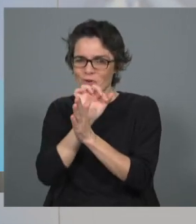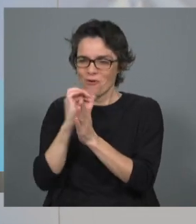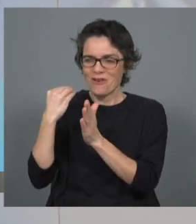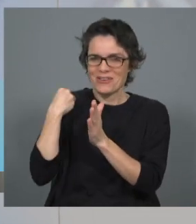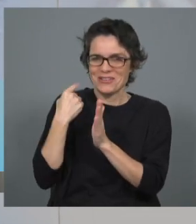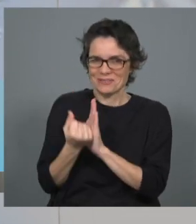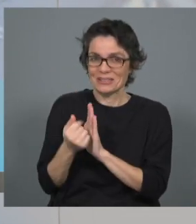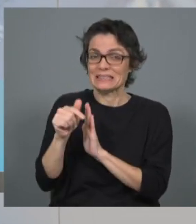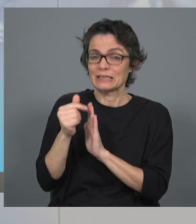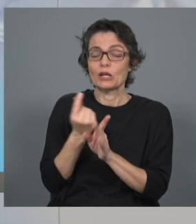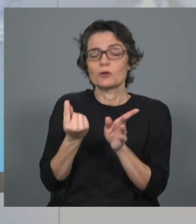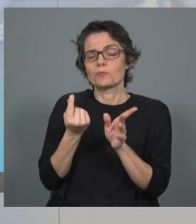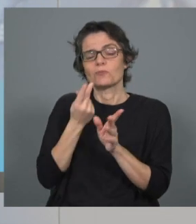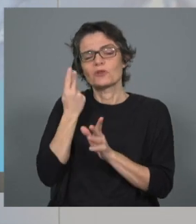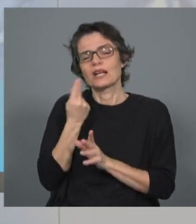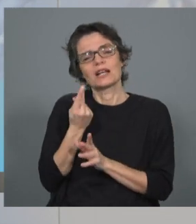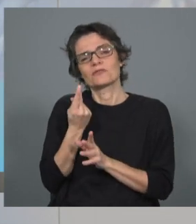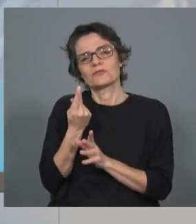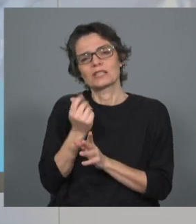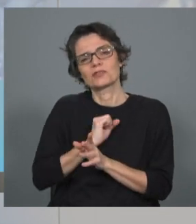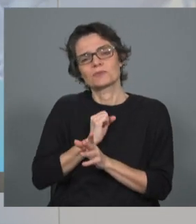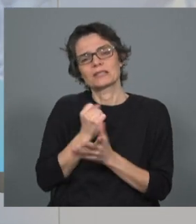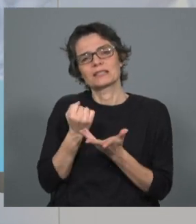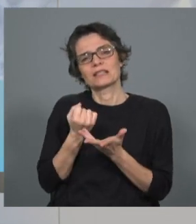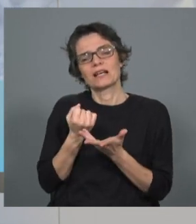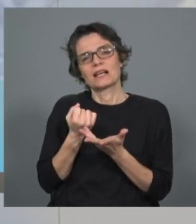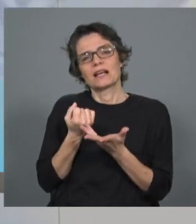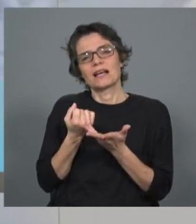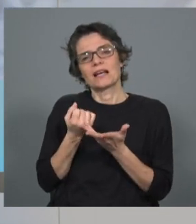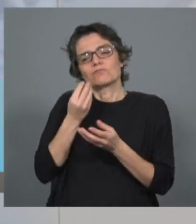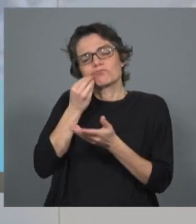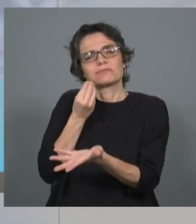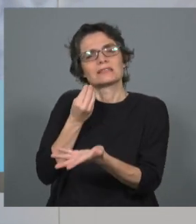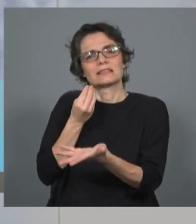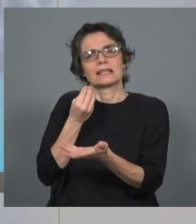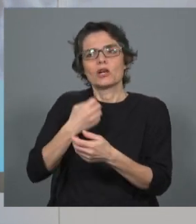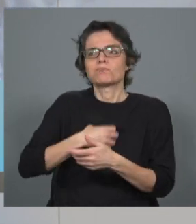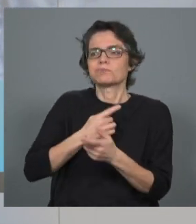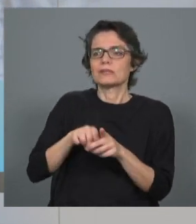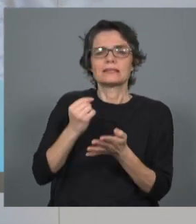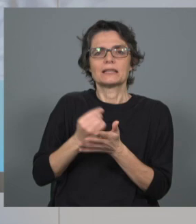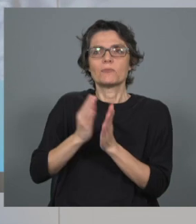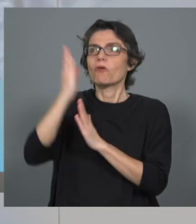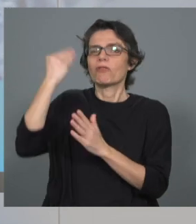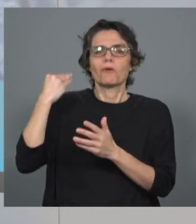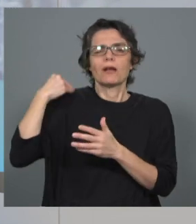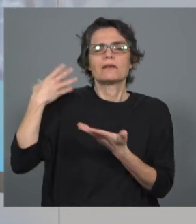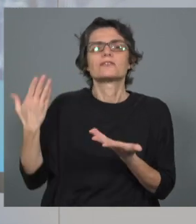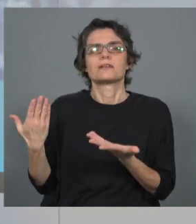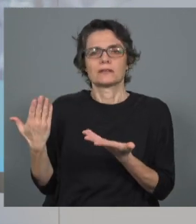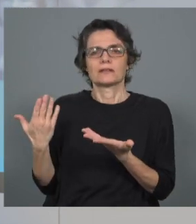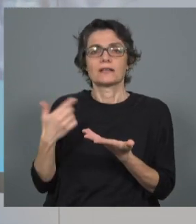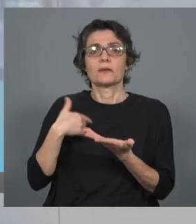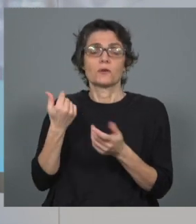minha vida foi sempre feita destas deucidências de Deus. Tudo isto aconteceu quando entrei para o grupo de jovens. Andava eu no futsal,